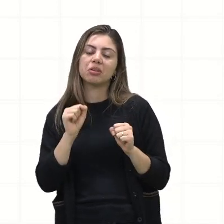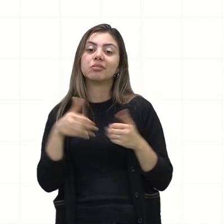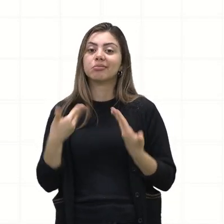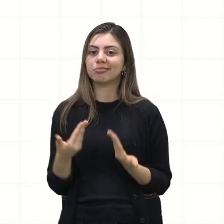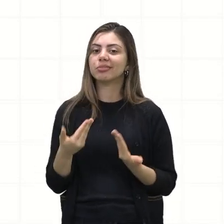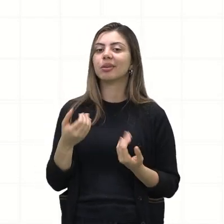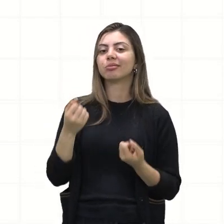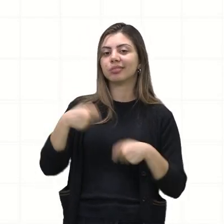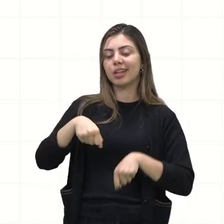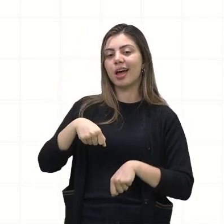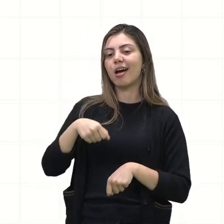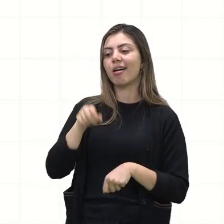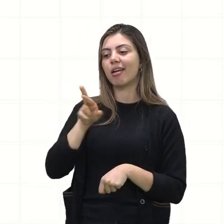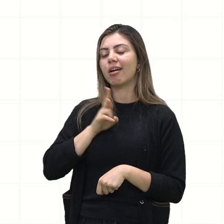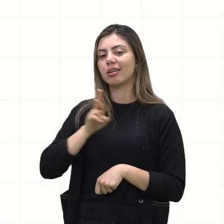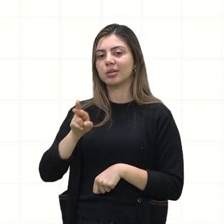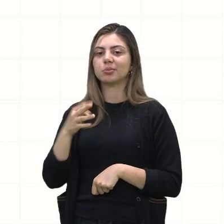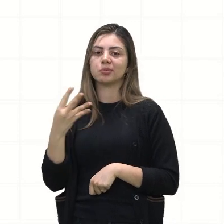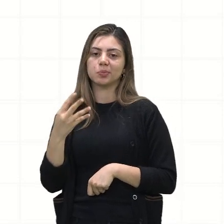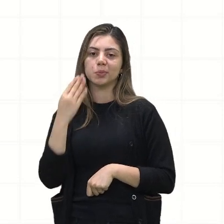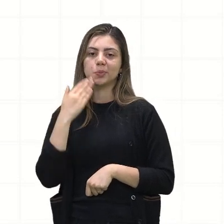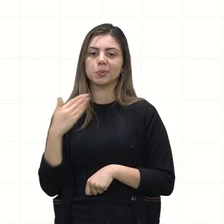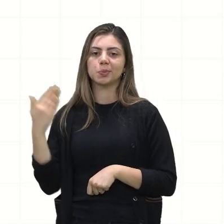Quarta possibilidade.